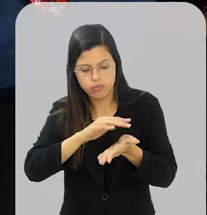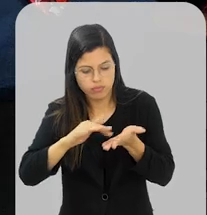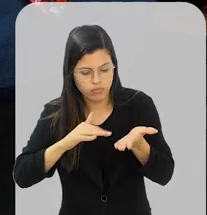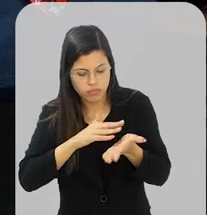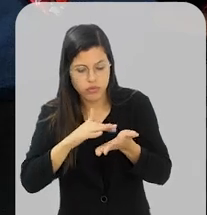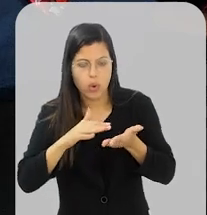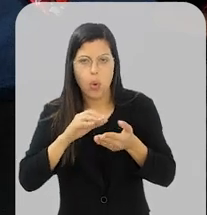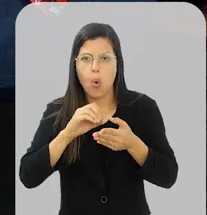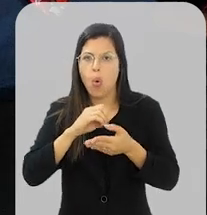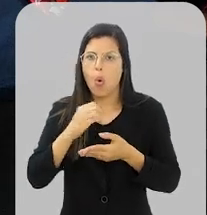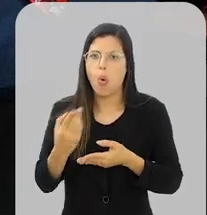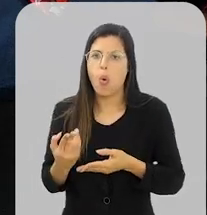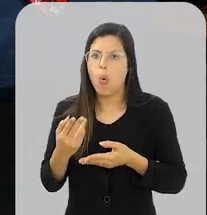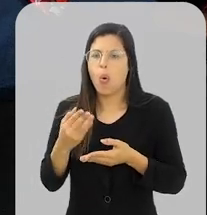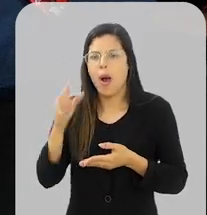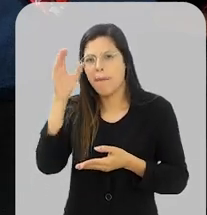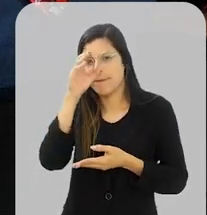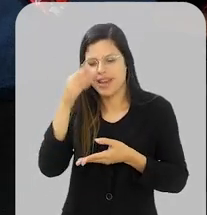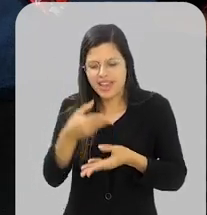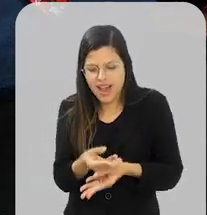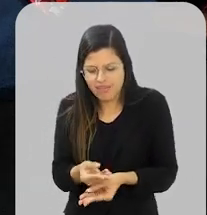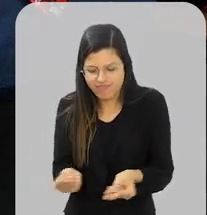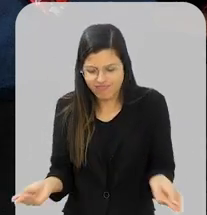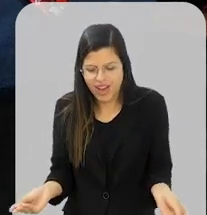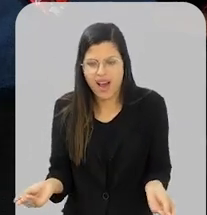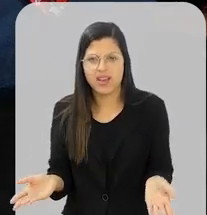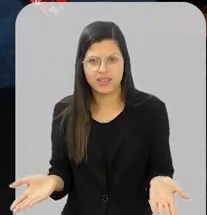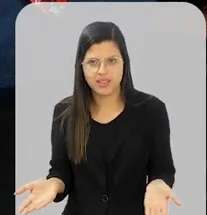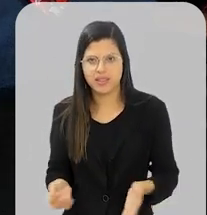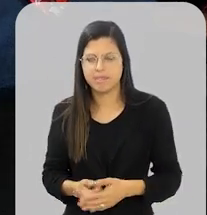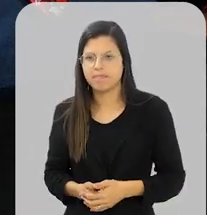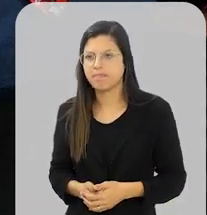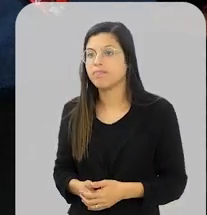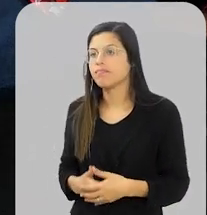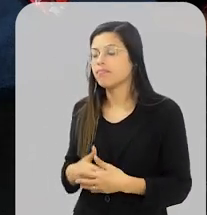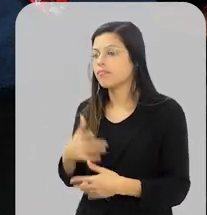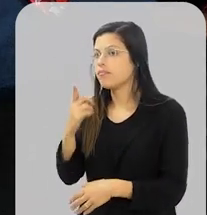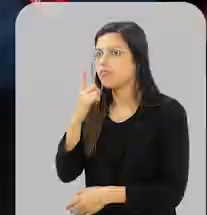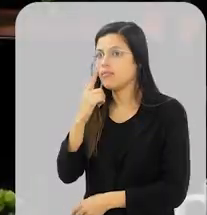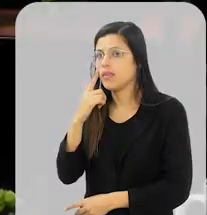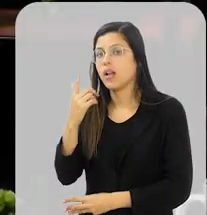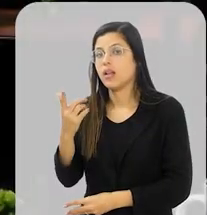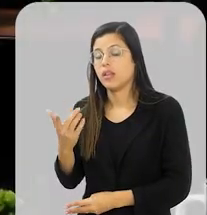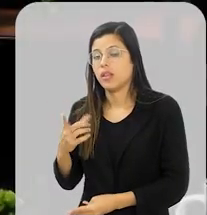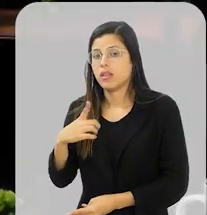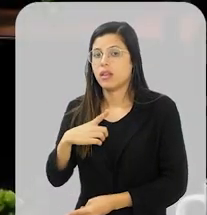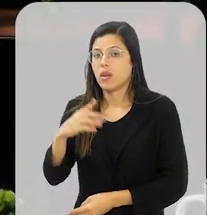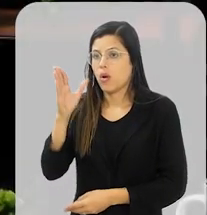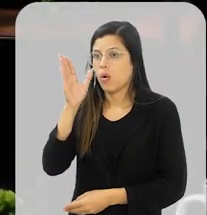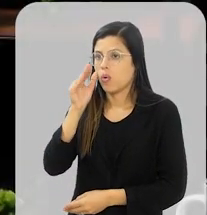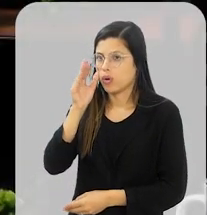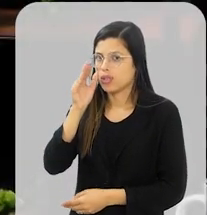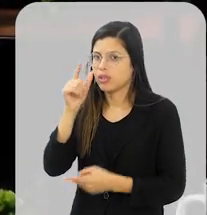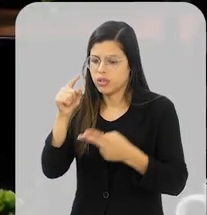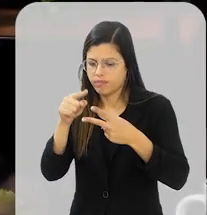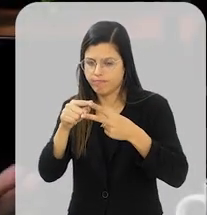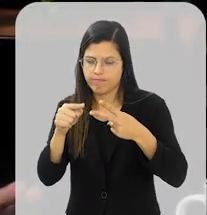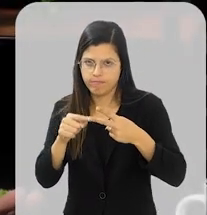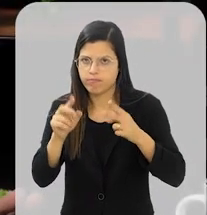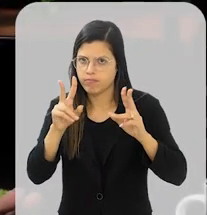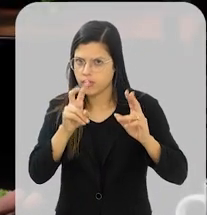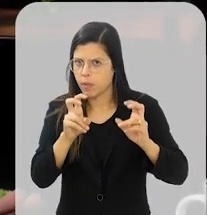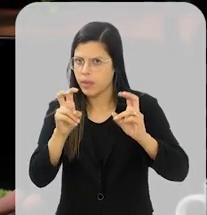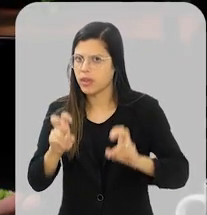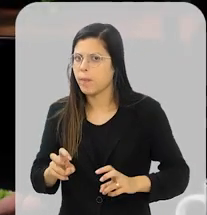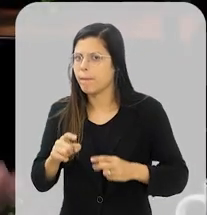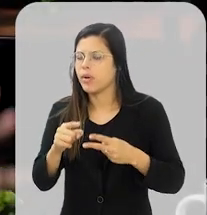ou são aprender a jogar carta, aprender a jogar tarô? Olha, há uma curiosidade nos dois